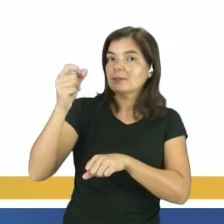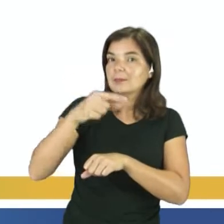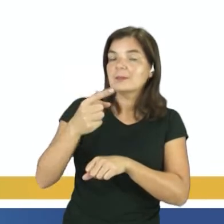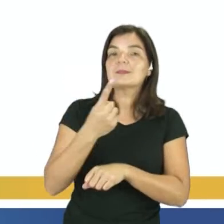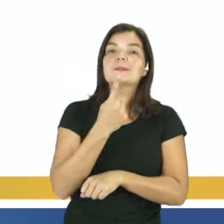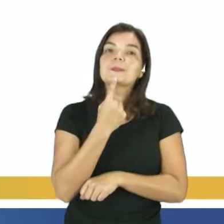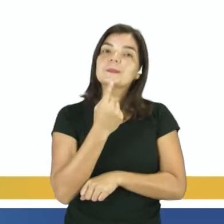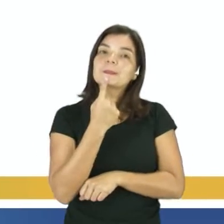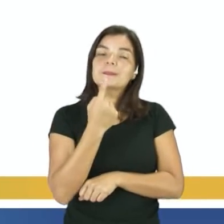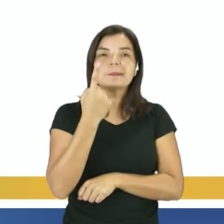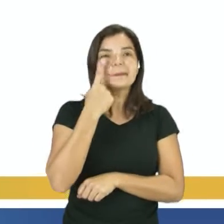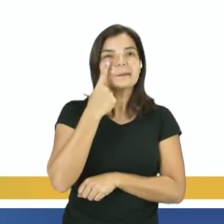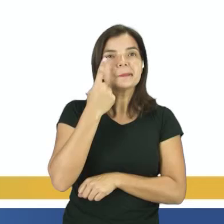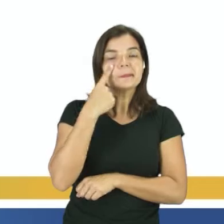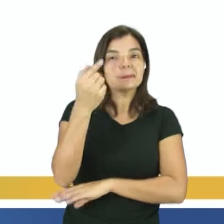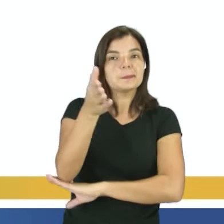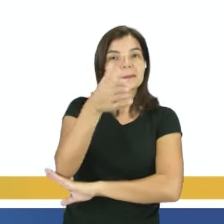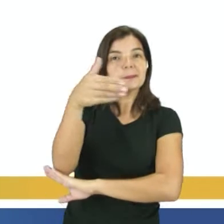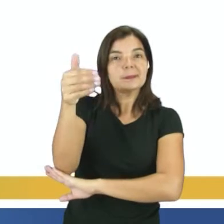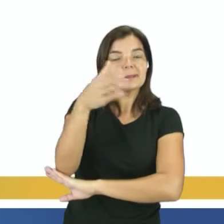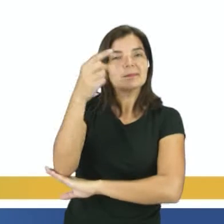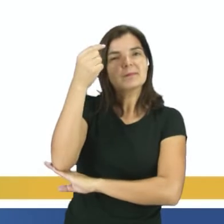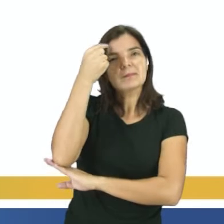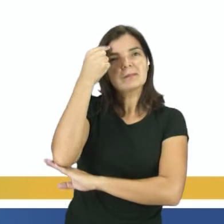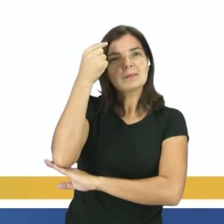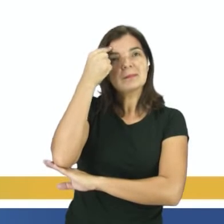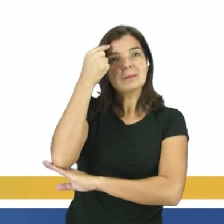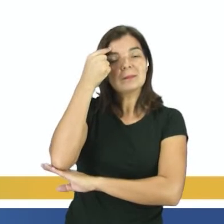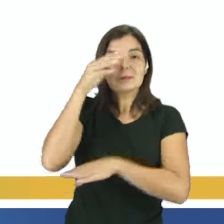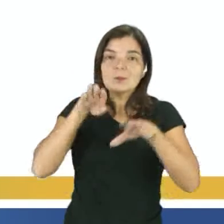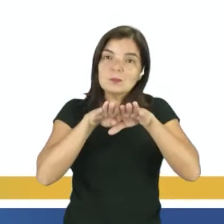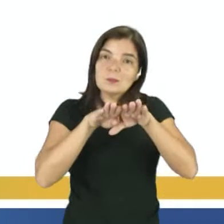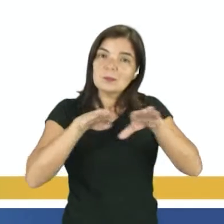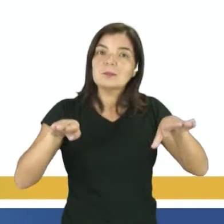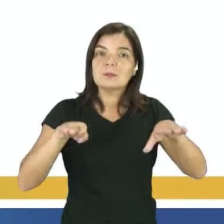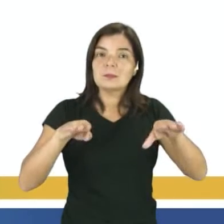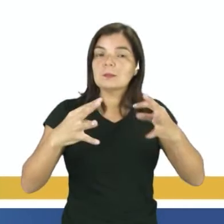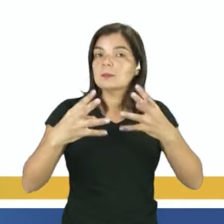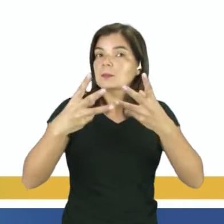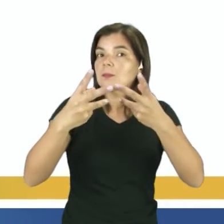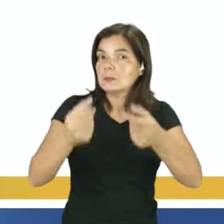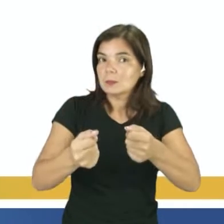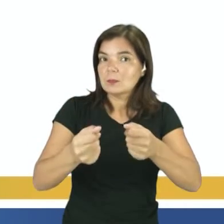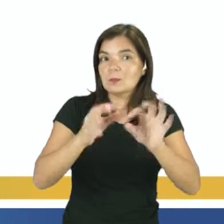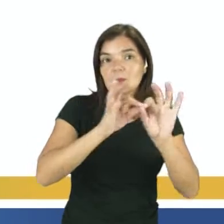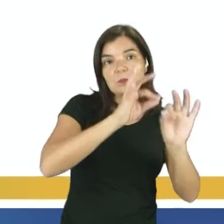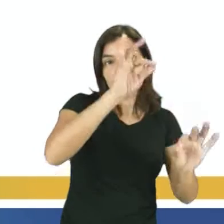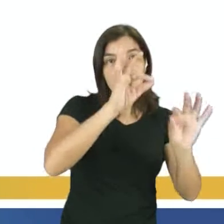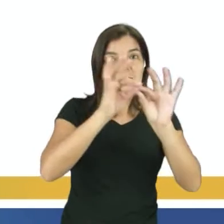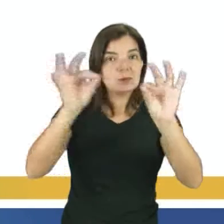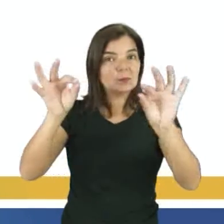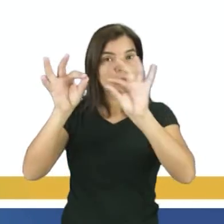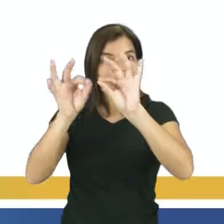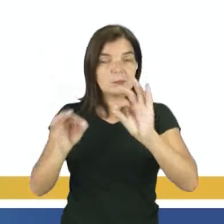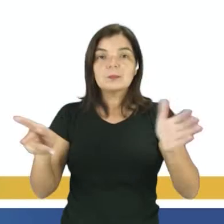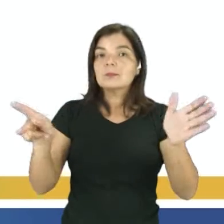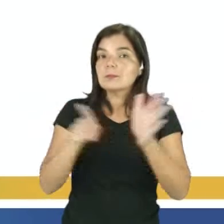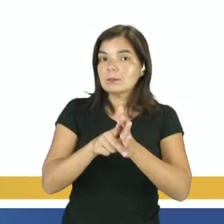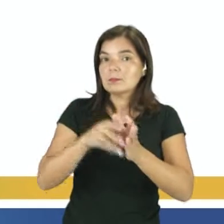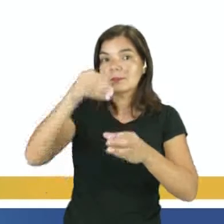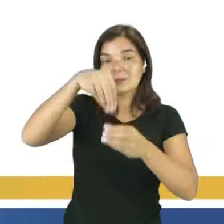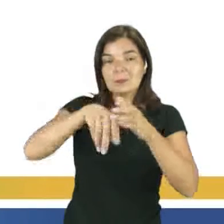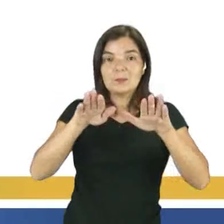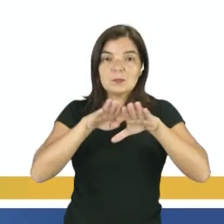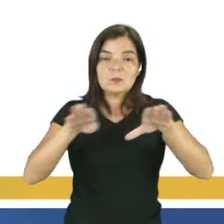vermelha. Repare que a bandeira, eu posso pensar na bandeira como um plano, tá, gente? E todas essas retas pertencem a esse plano. Então